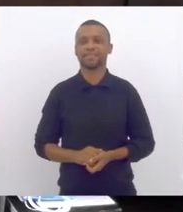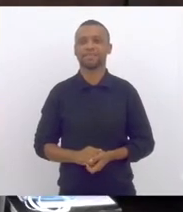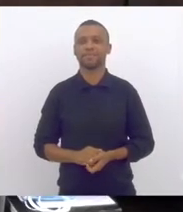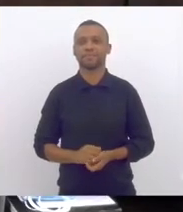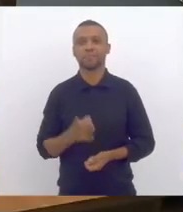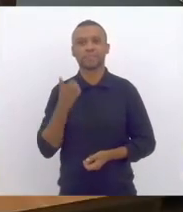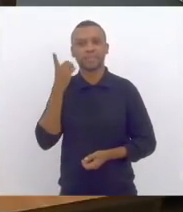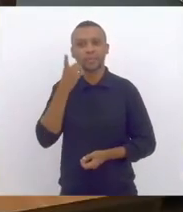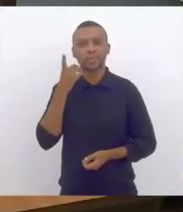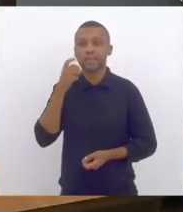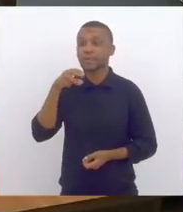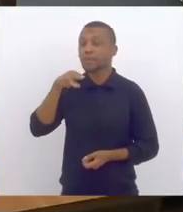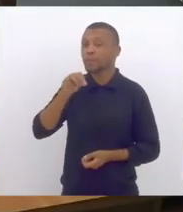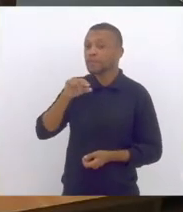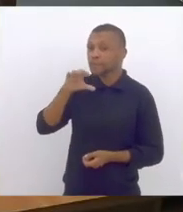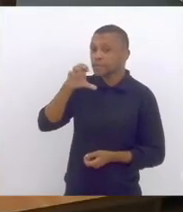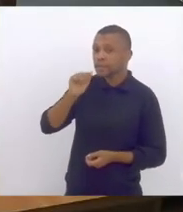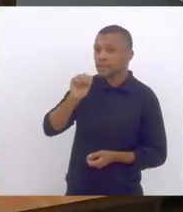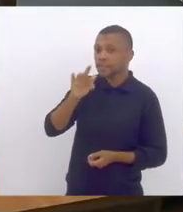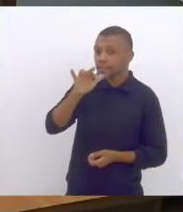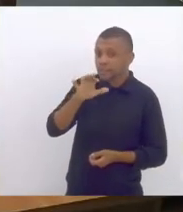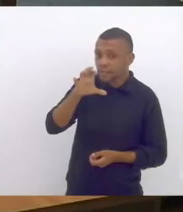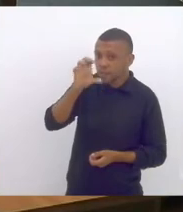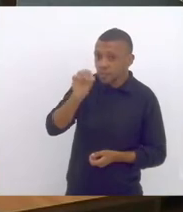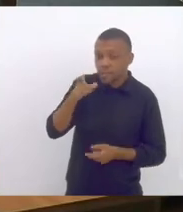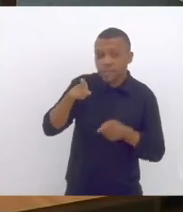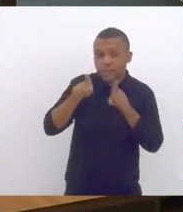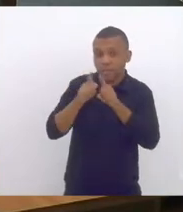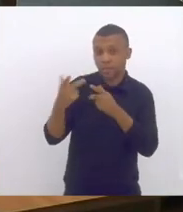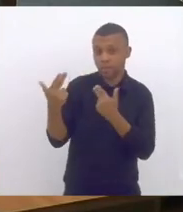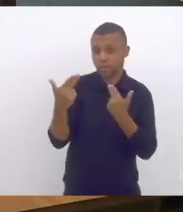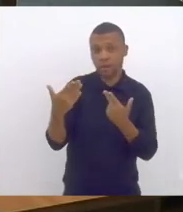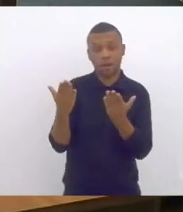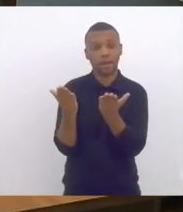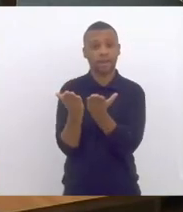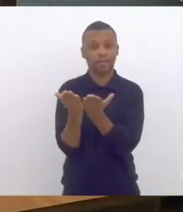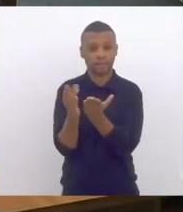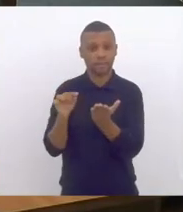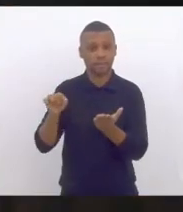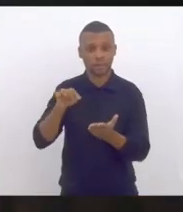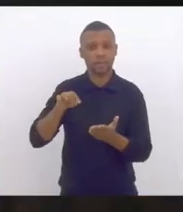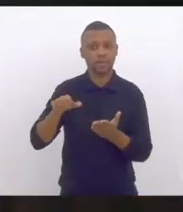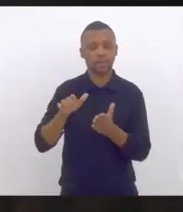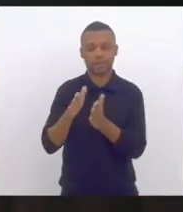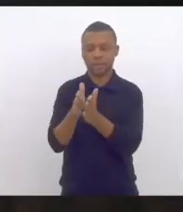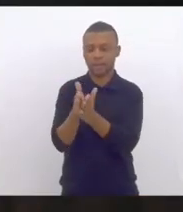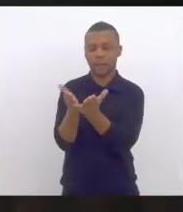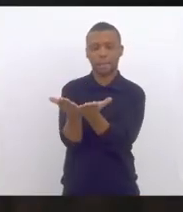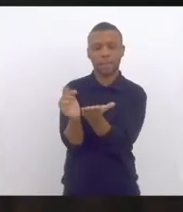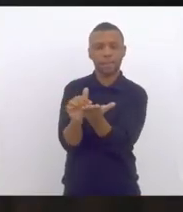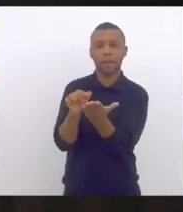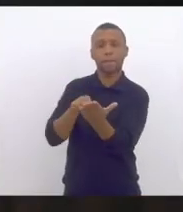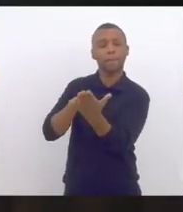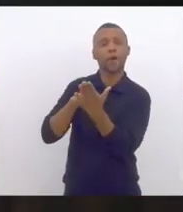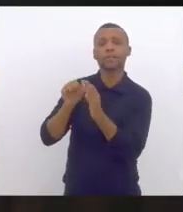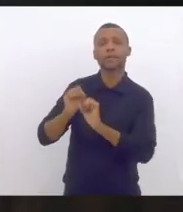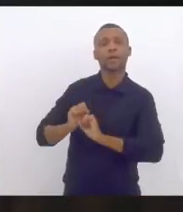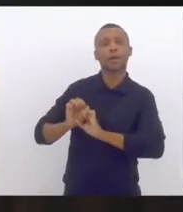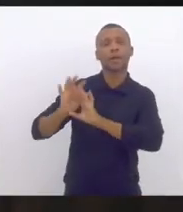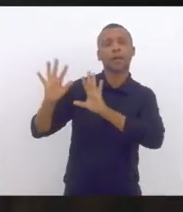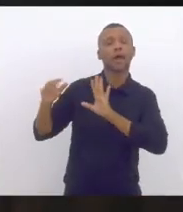Deputada Mônica Francisco, eu também evangélica que sou, e a Bíblia traz bem claro algo